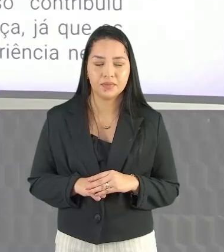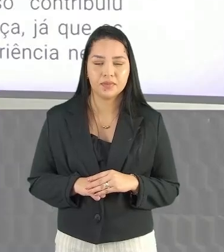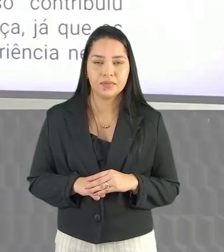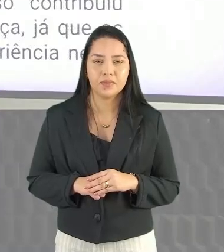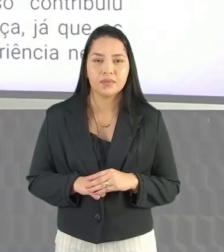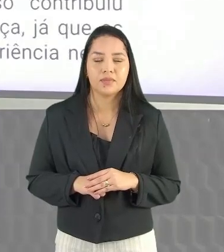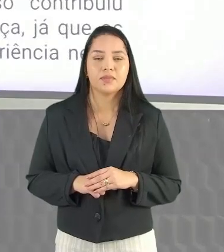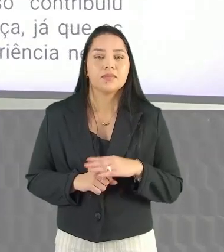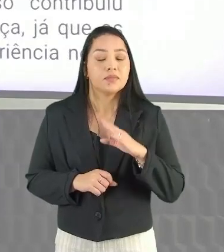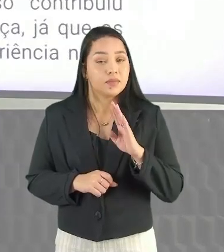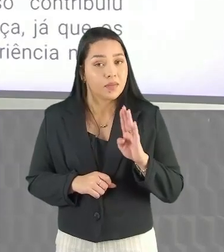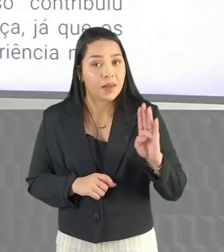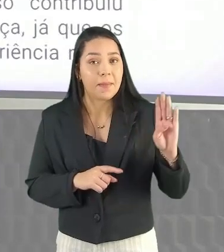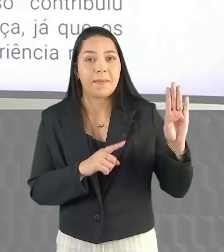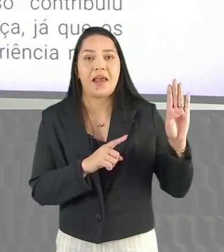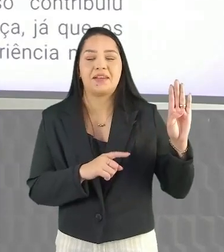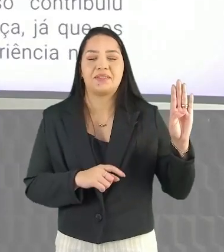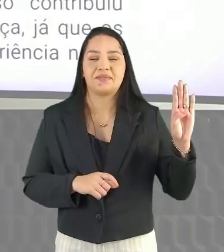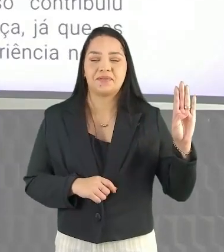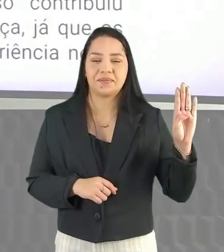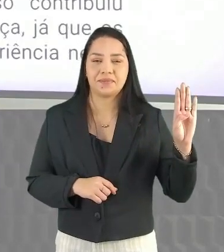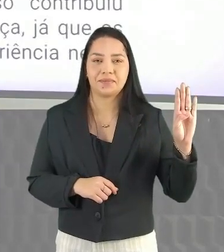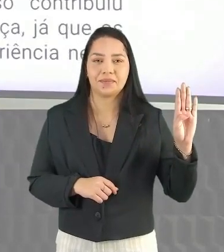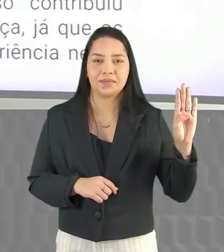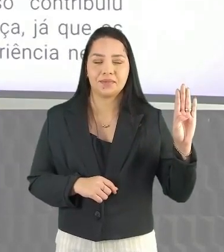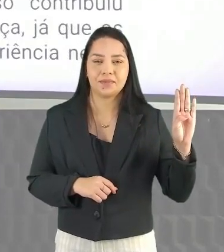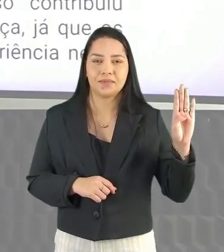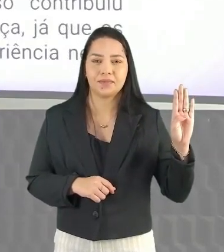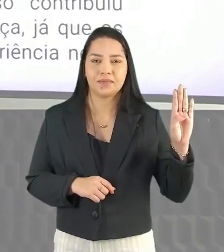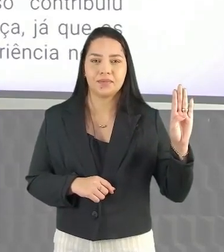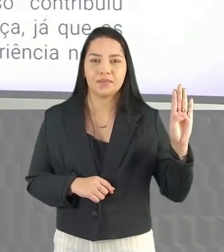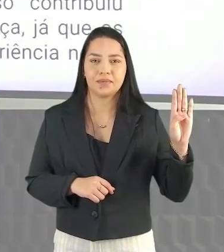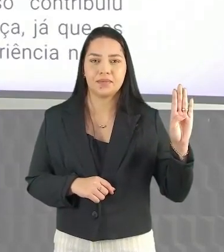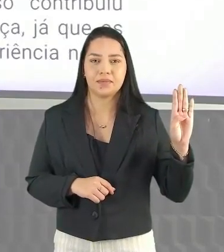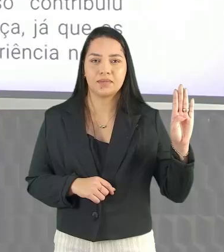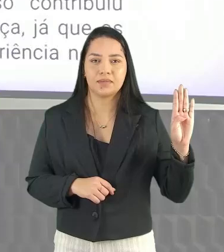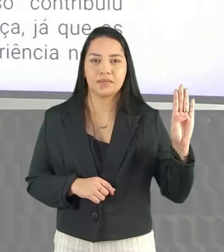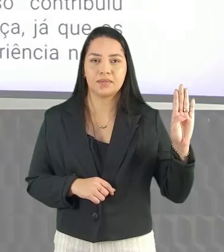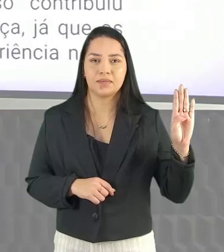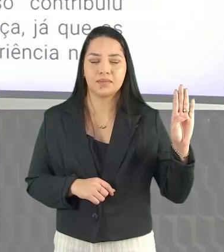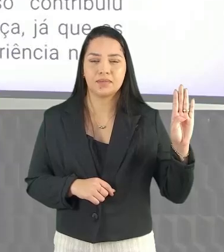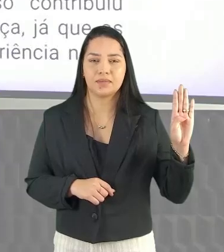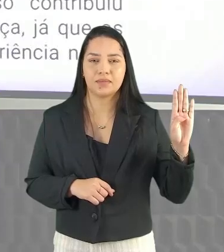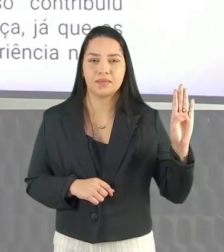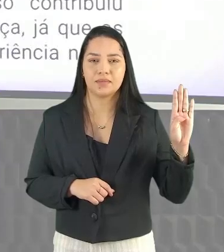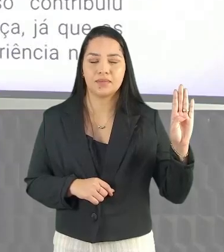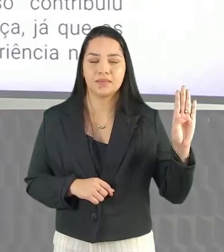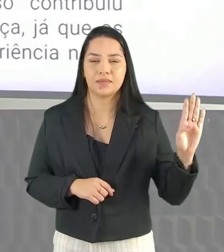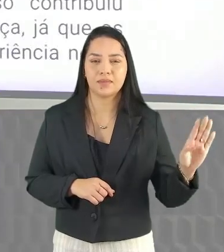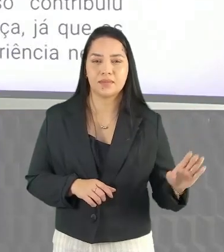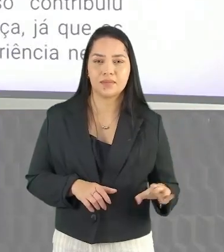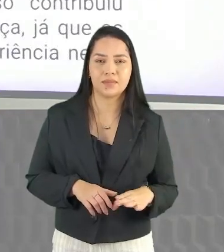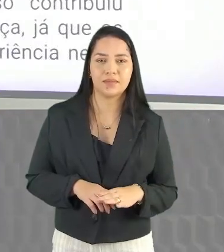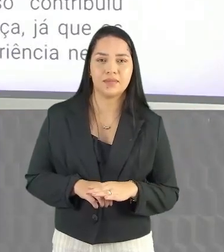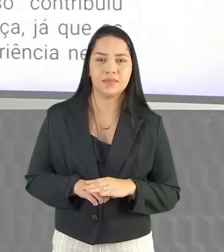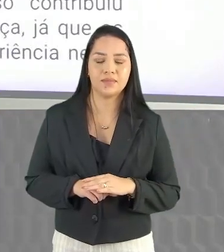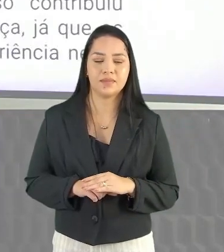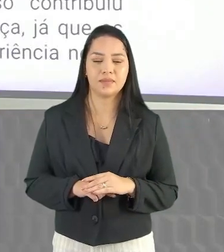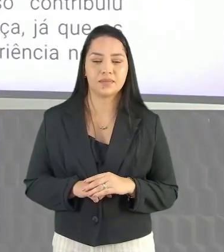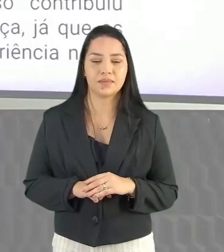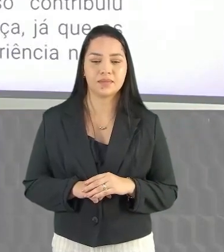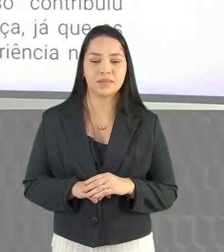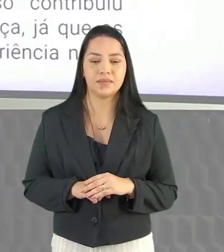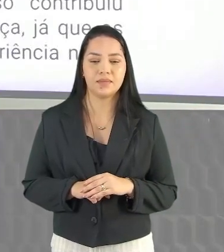Hungria. Vamos lá, letra B. A Primeira Guerra Mundial ficou conhecida como Guerra de Trincheiras, em que cada lado procurava garantir